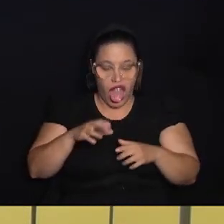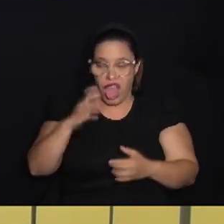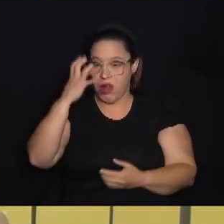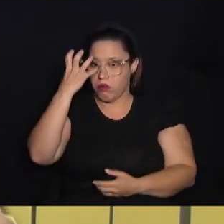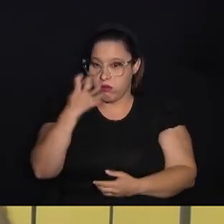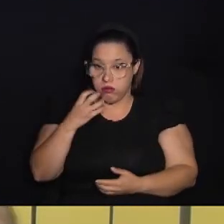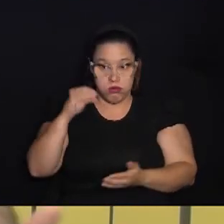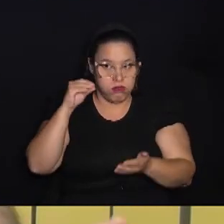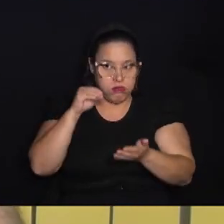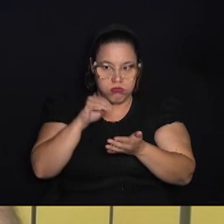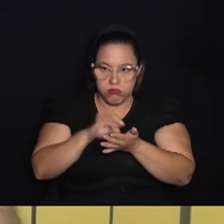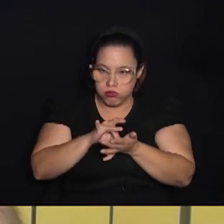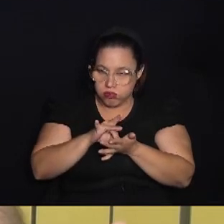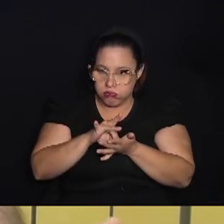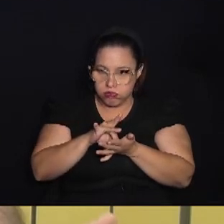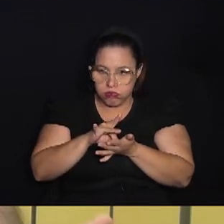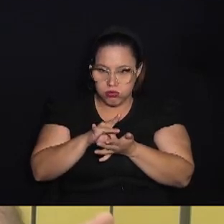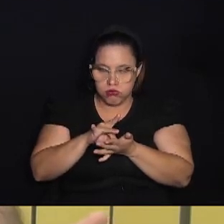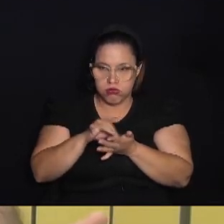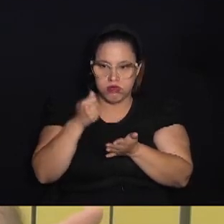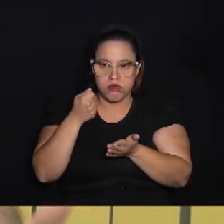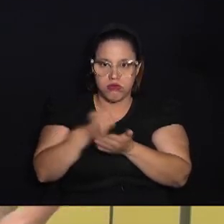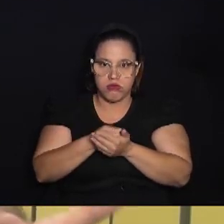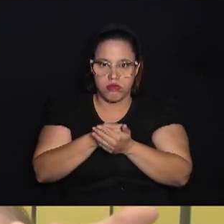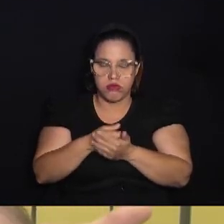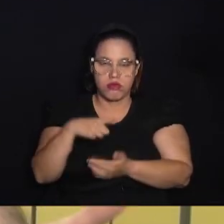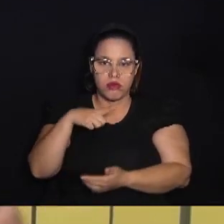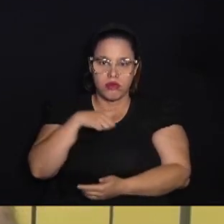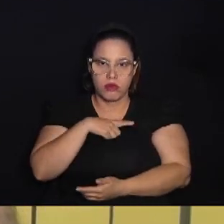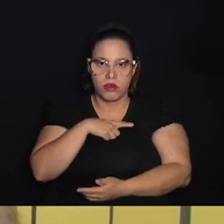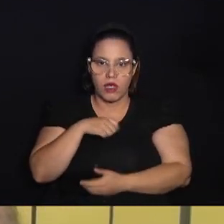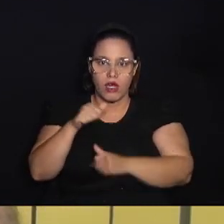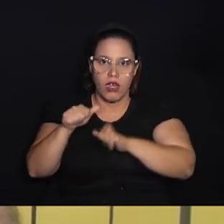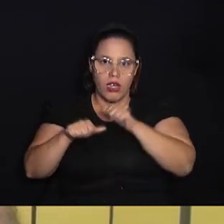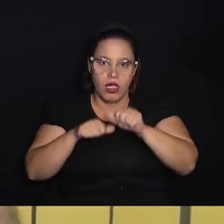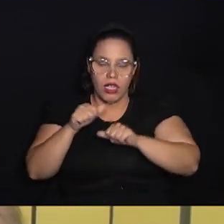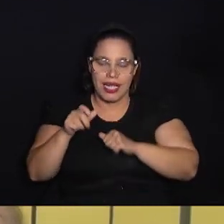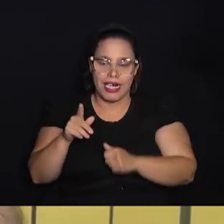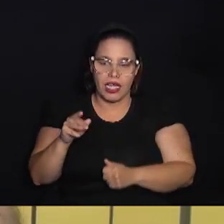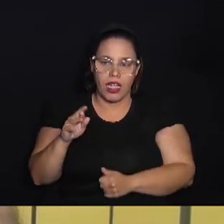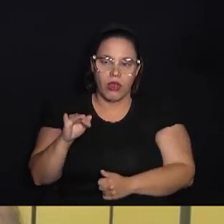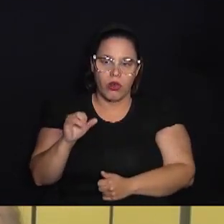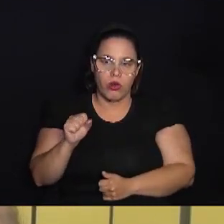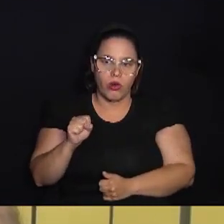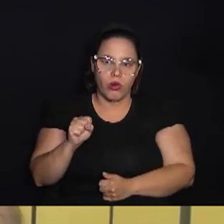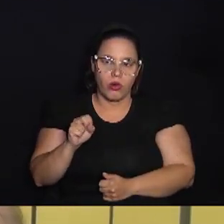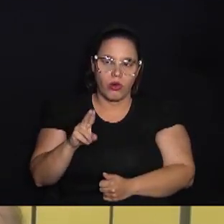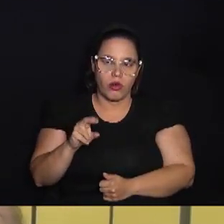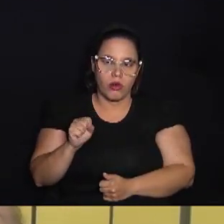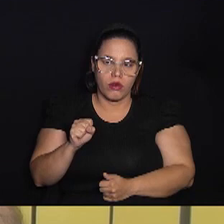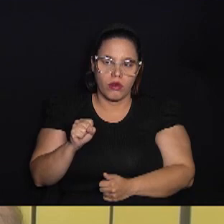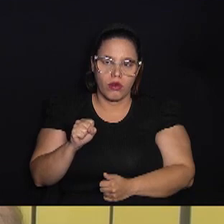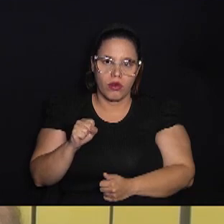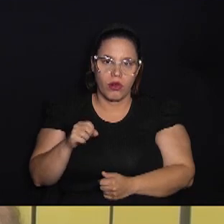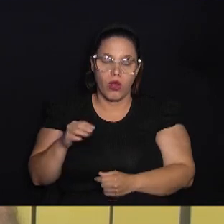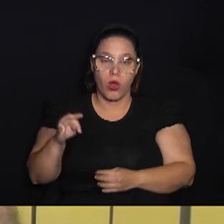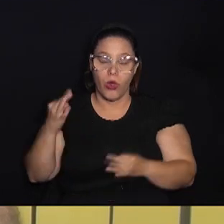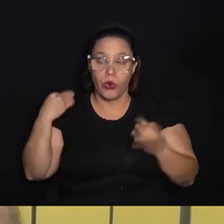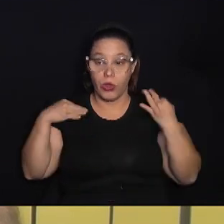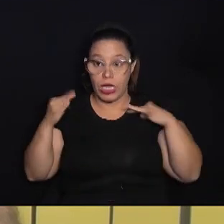sólido a gente tem uma a gente tem essa possibilidade de mudar o status da nossa cidade também do ponto de vista de turismo